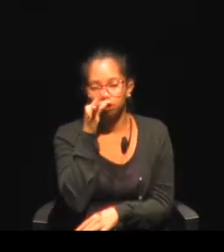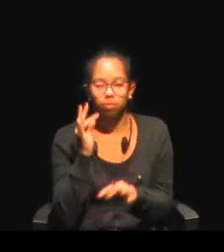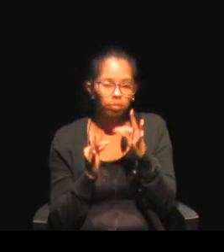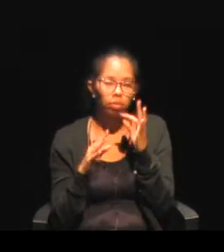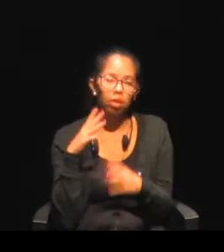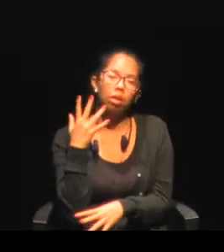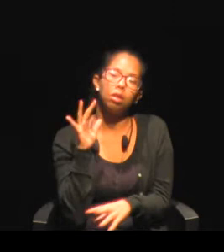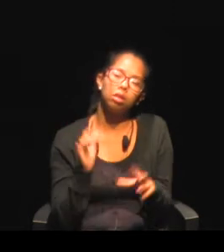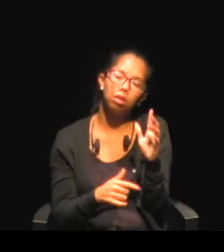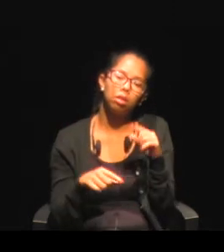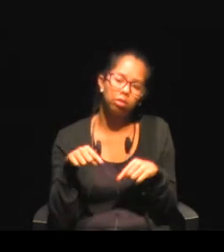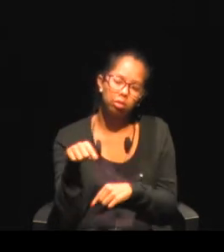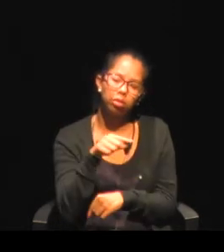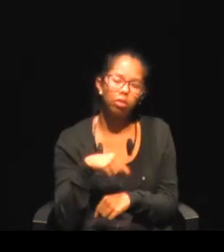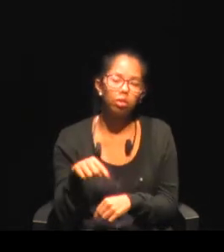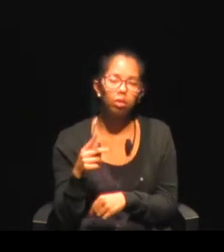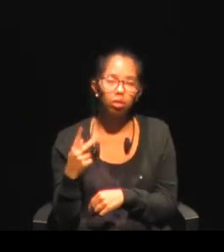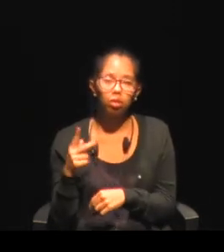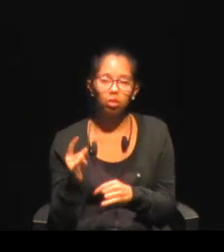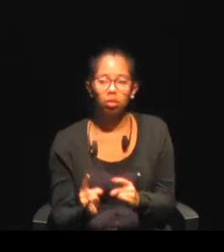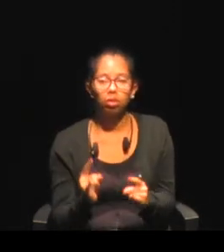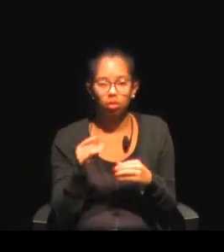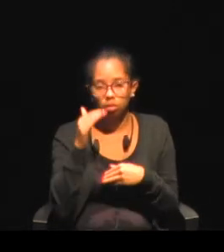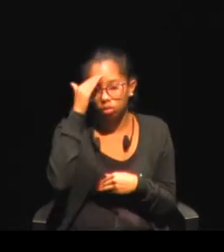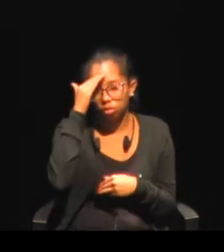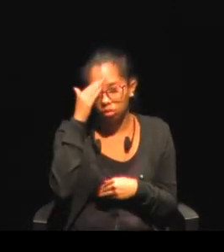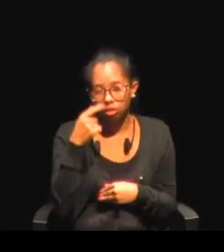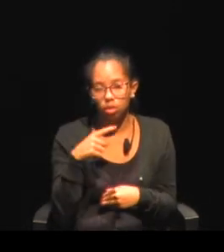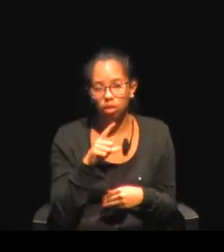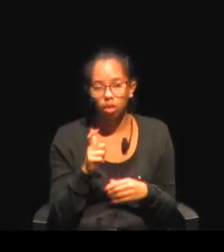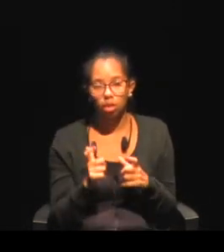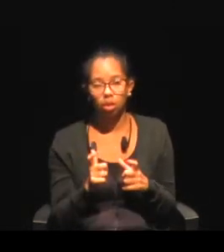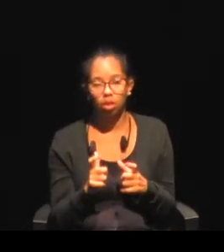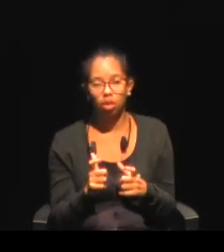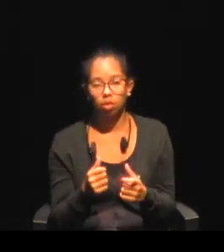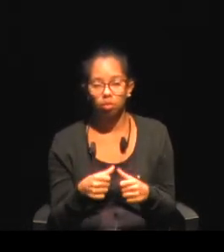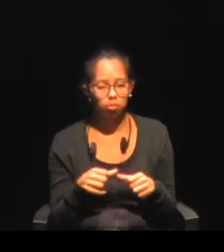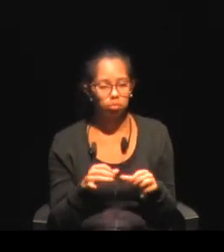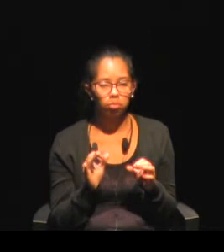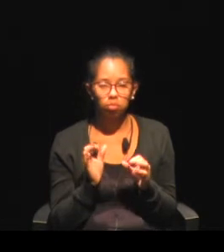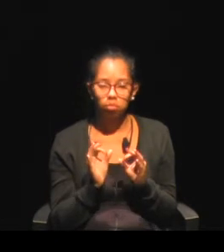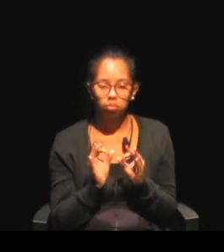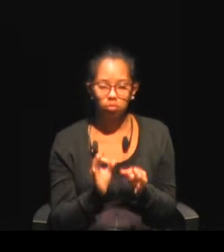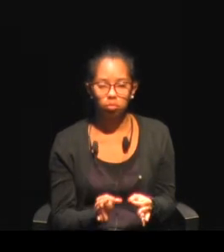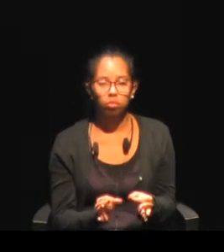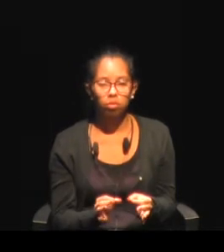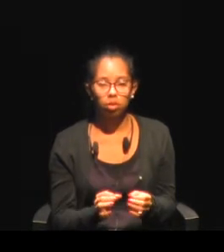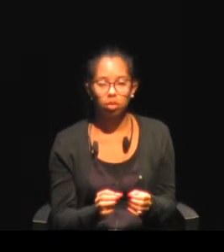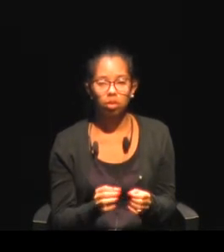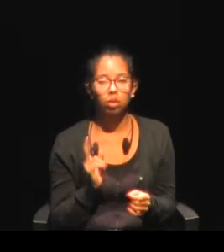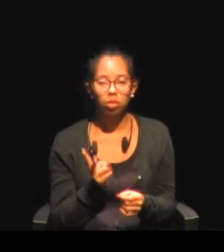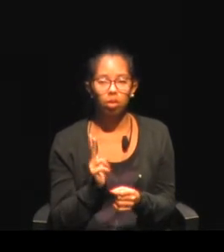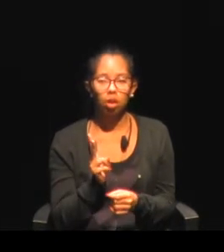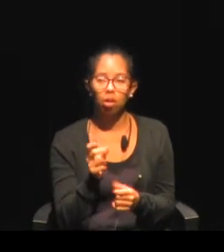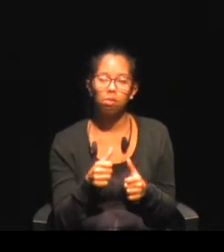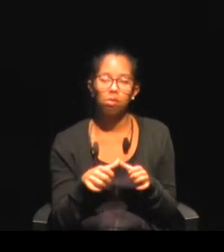verde em torno dela. O espaço que gerou, digamos, a implantação desse edifício militar nesse lugar ainda está intacto aí. A cidade chegou